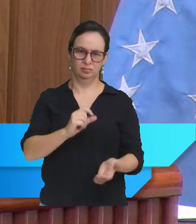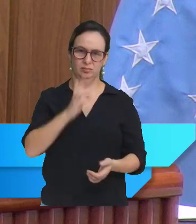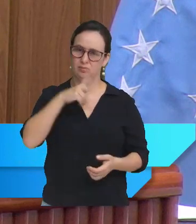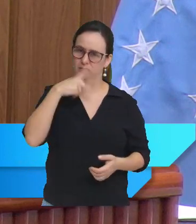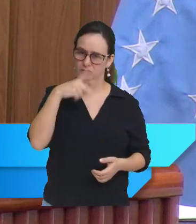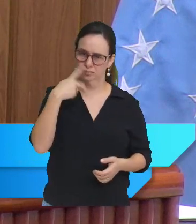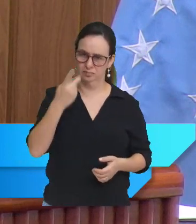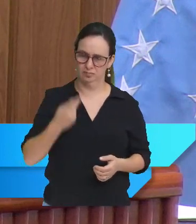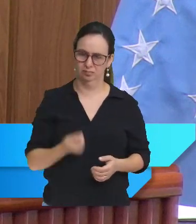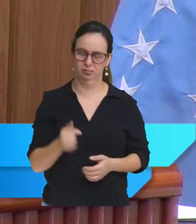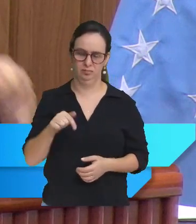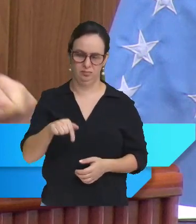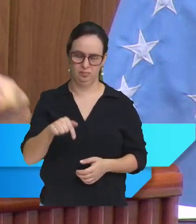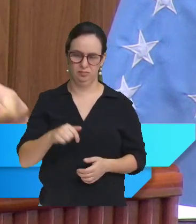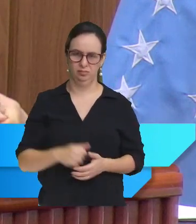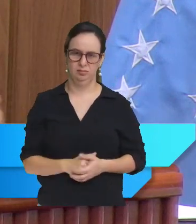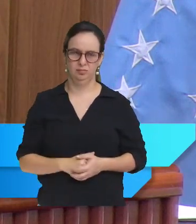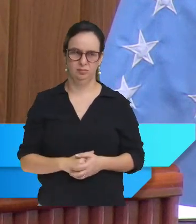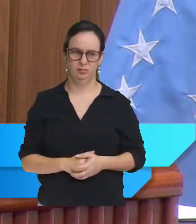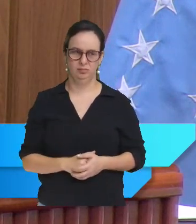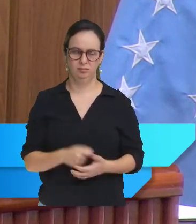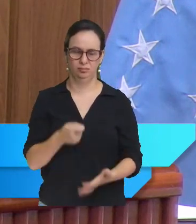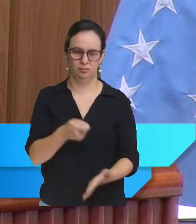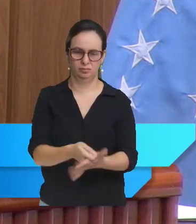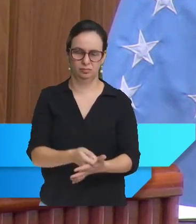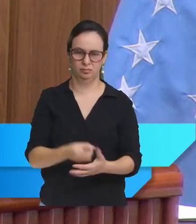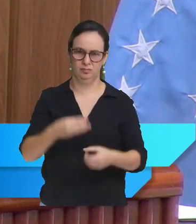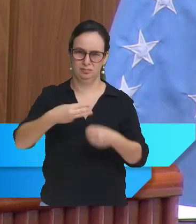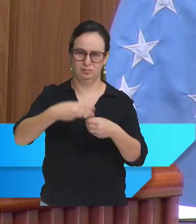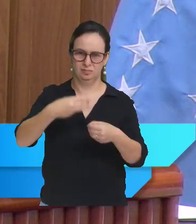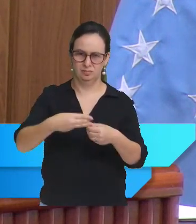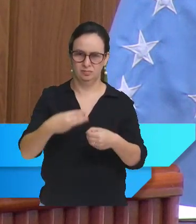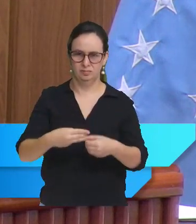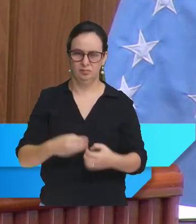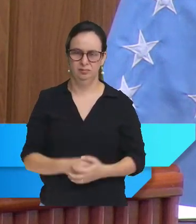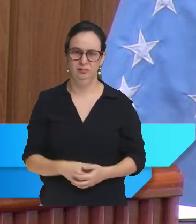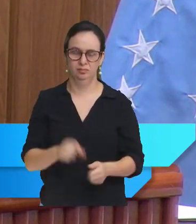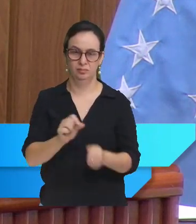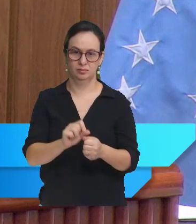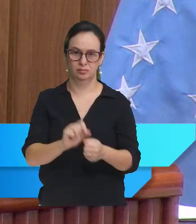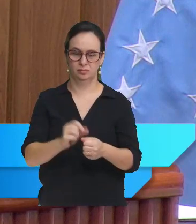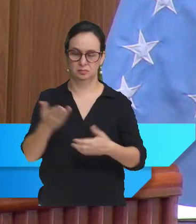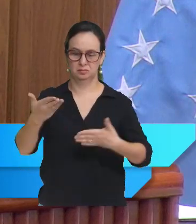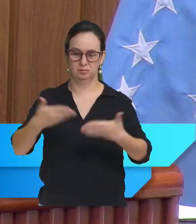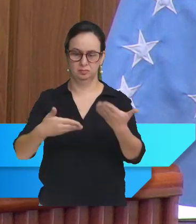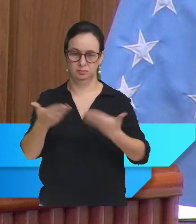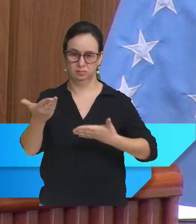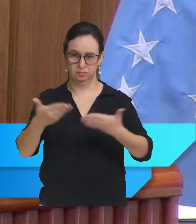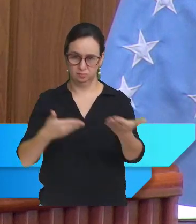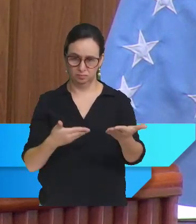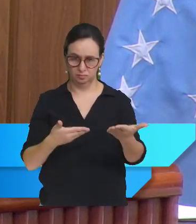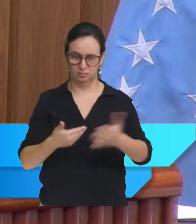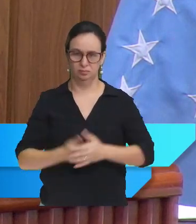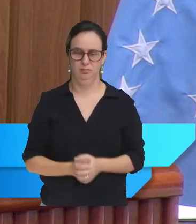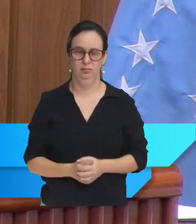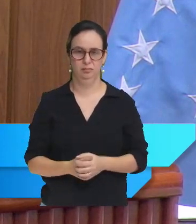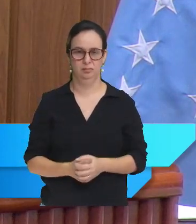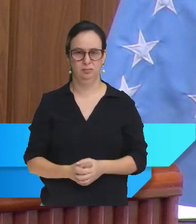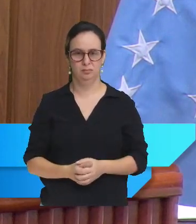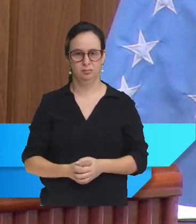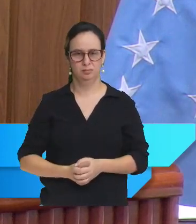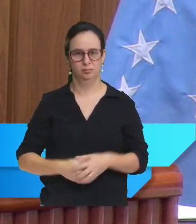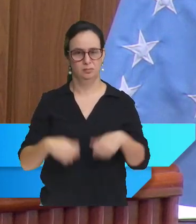sobre essa questão que obrigou o município a fazer um concurso. O município fez o concurso, baixaram um decreto falando que na nome por causa da